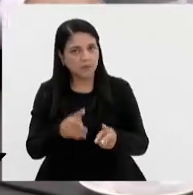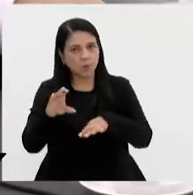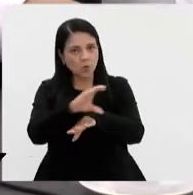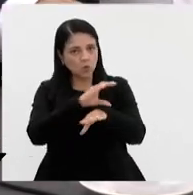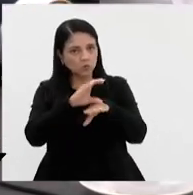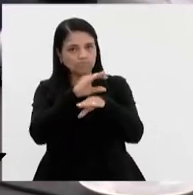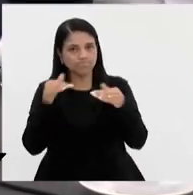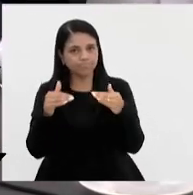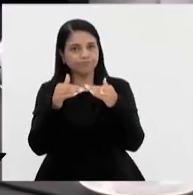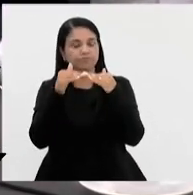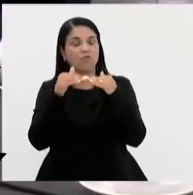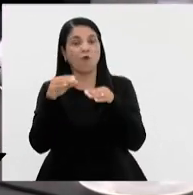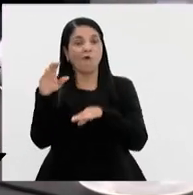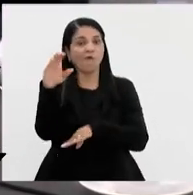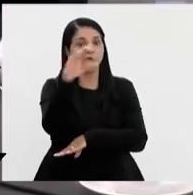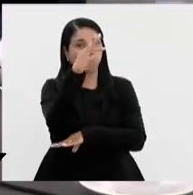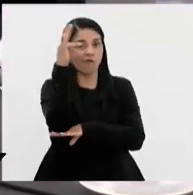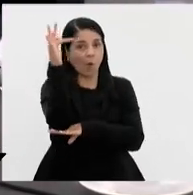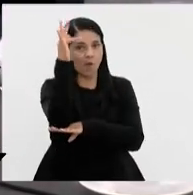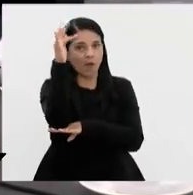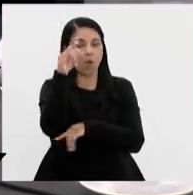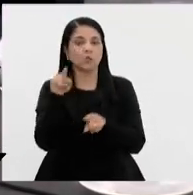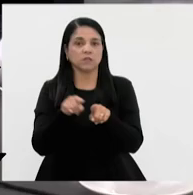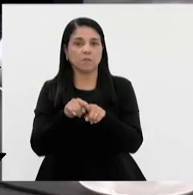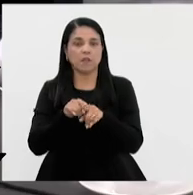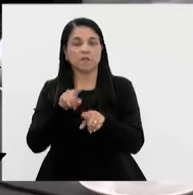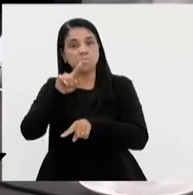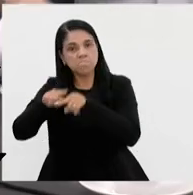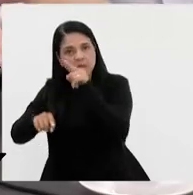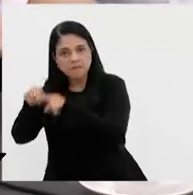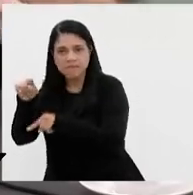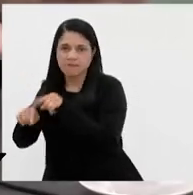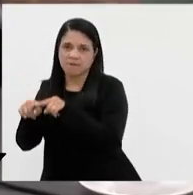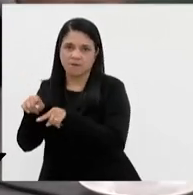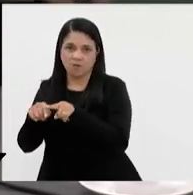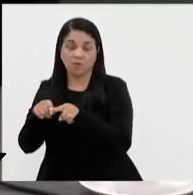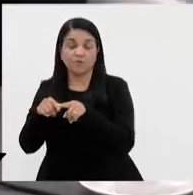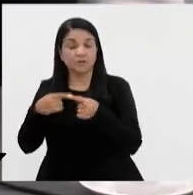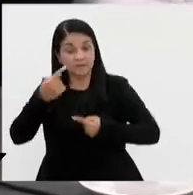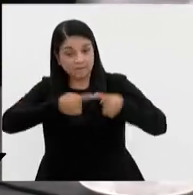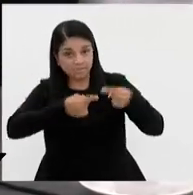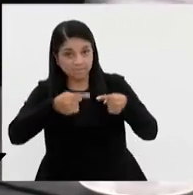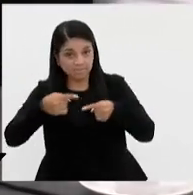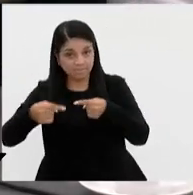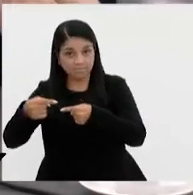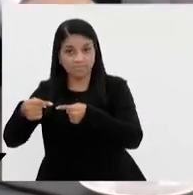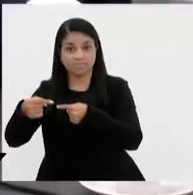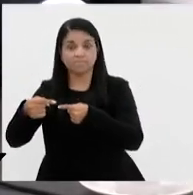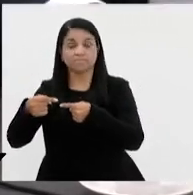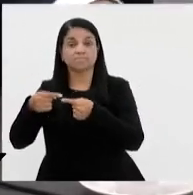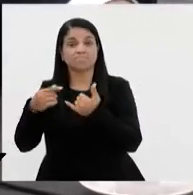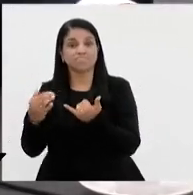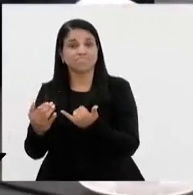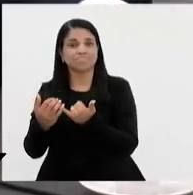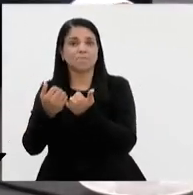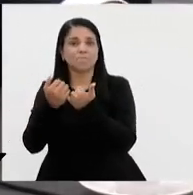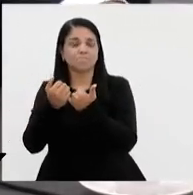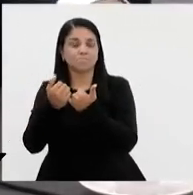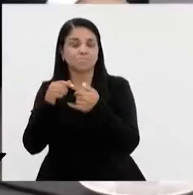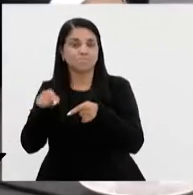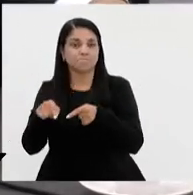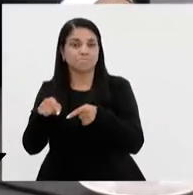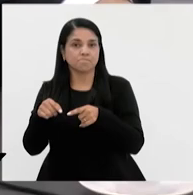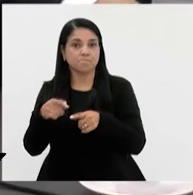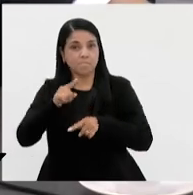ela é tanto formal quanto material. E quando nós entramos, né, no debate da constitucionalidade material, a gente acaba entrando